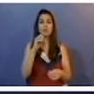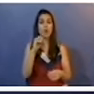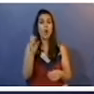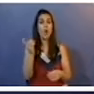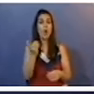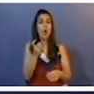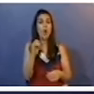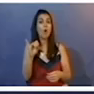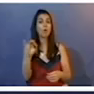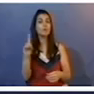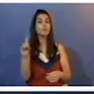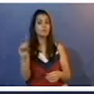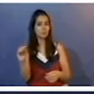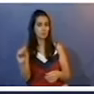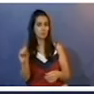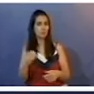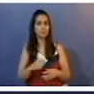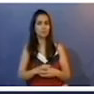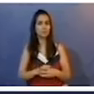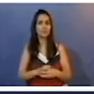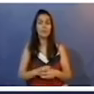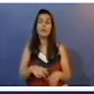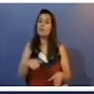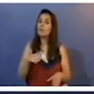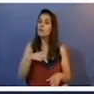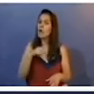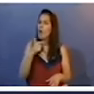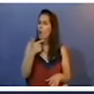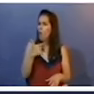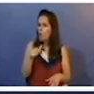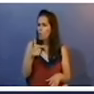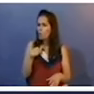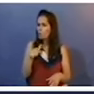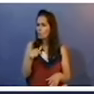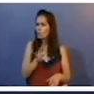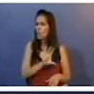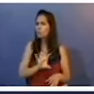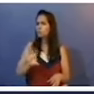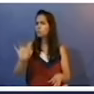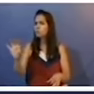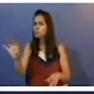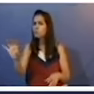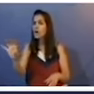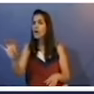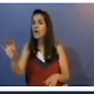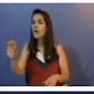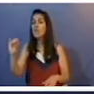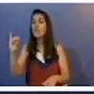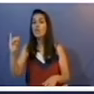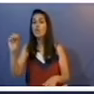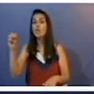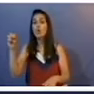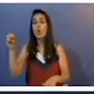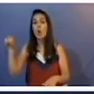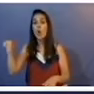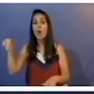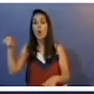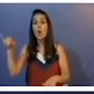gente vai ver. Os óxidos iônicos são